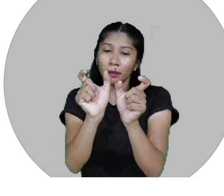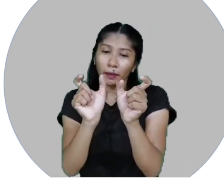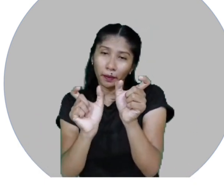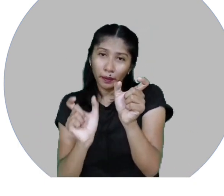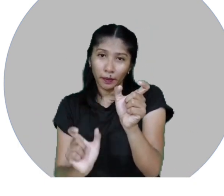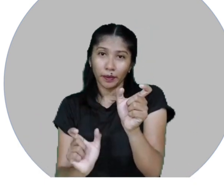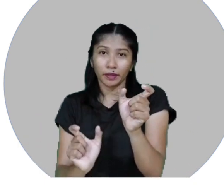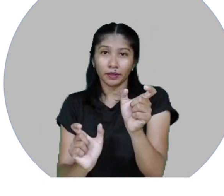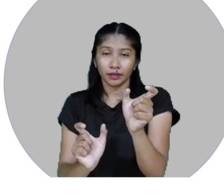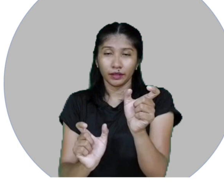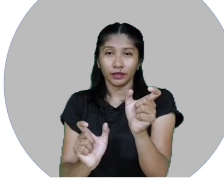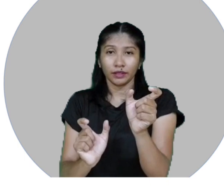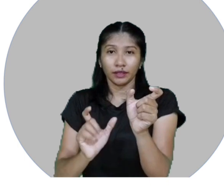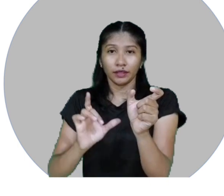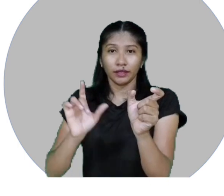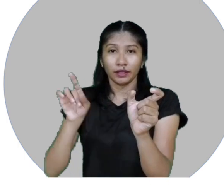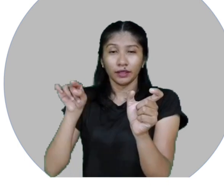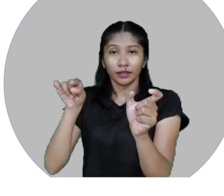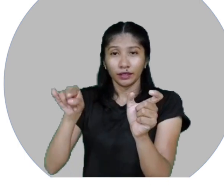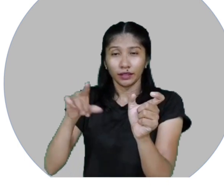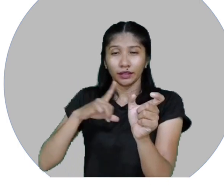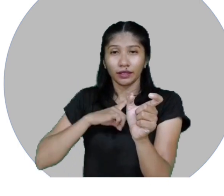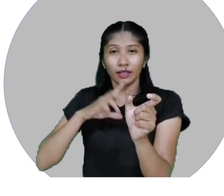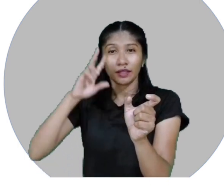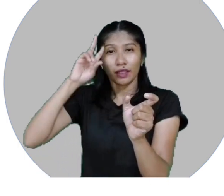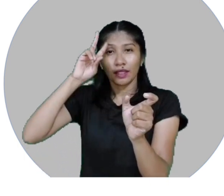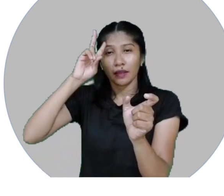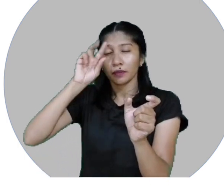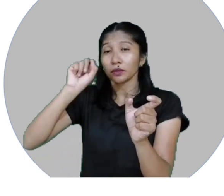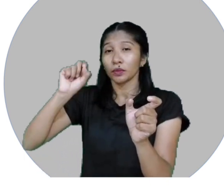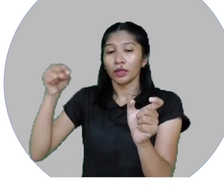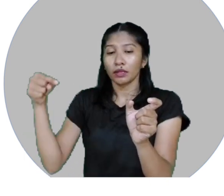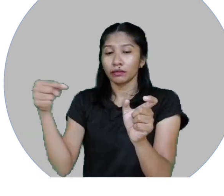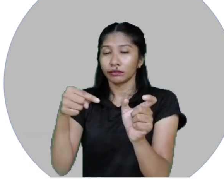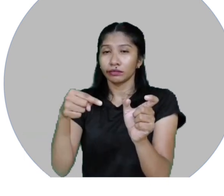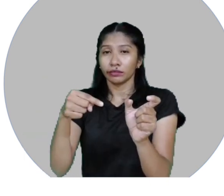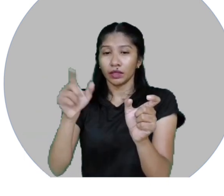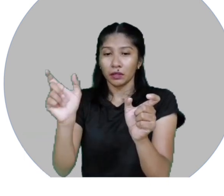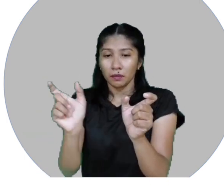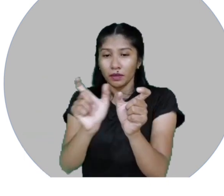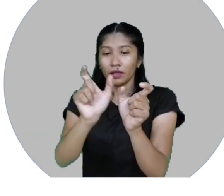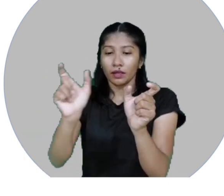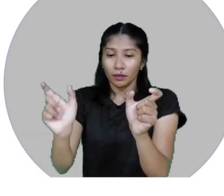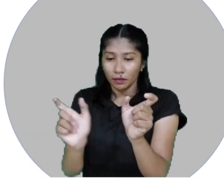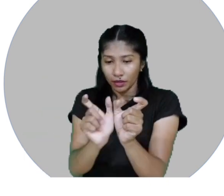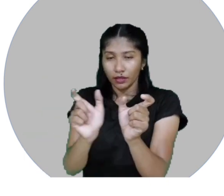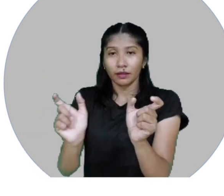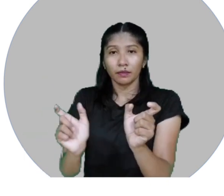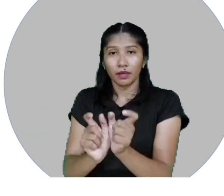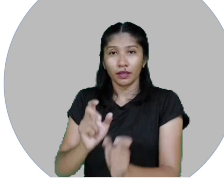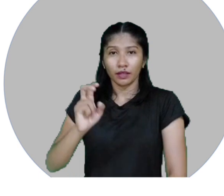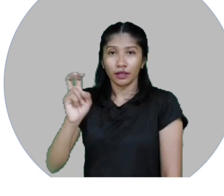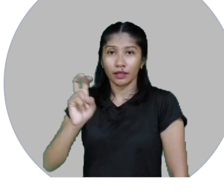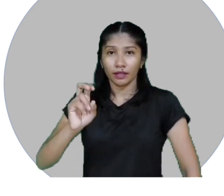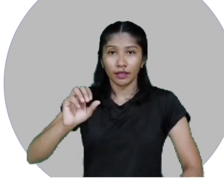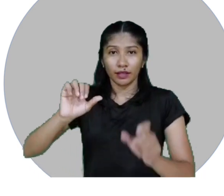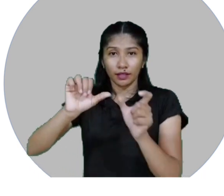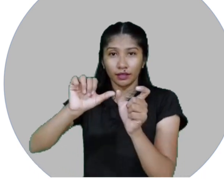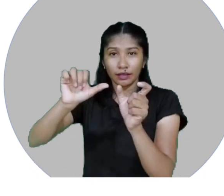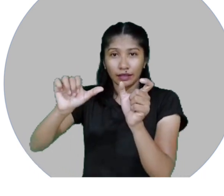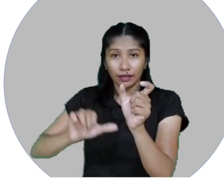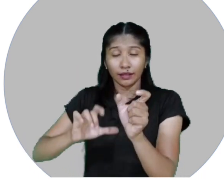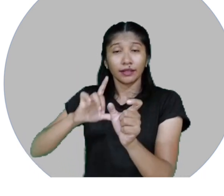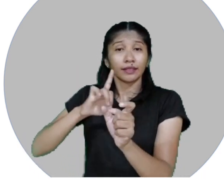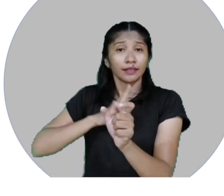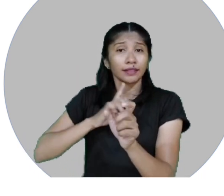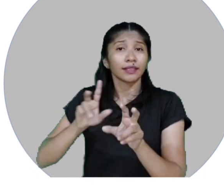genitivo singular, ei. Lembrando que as palavras que pertencem à quinta declinação também têm